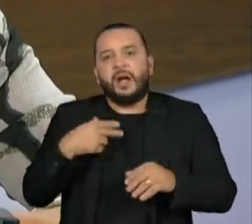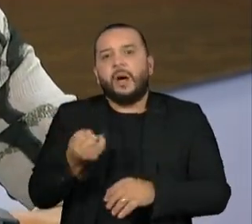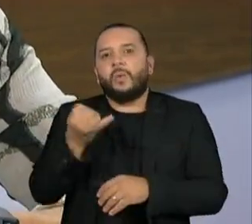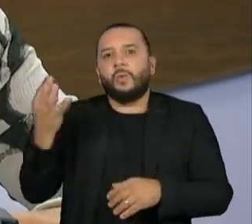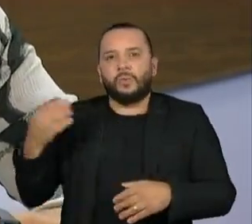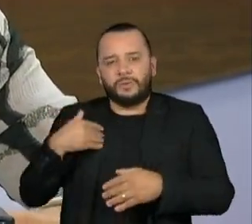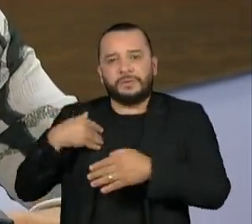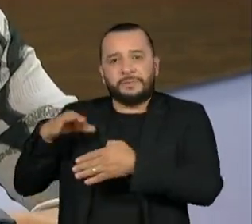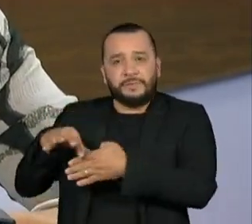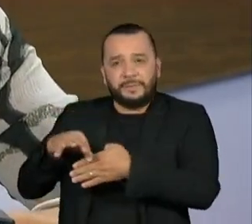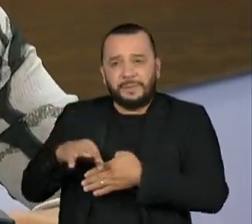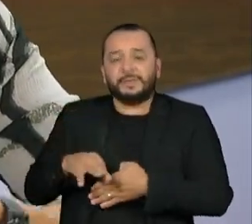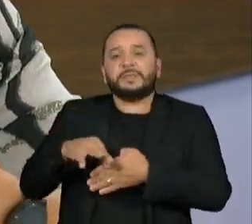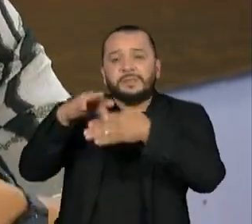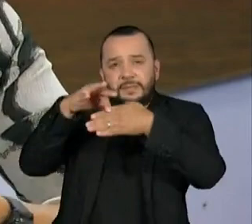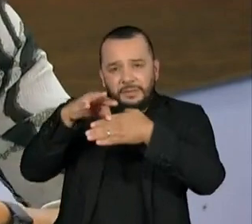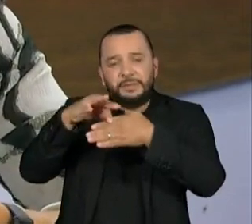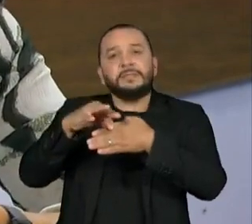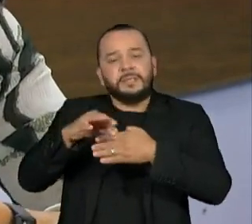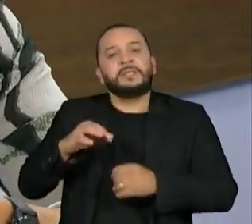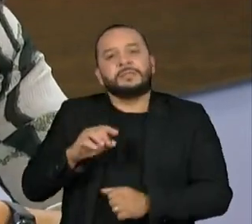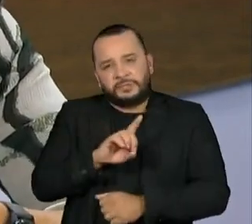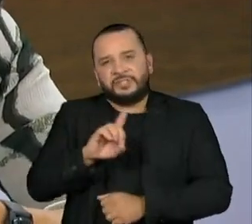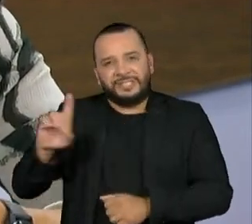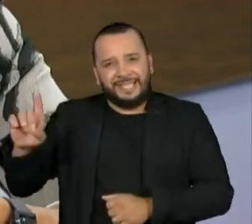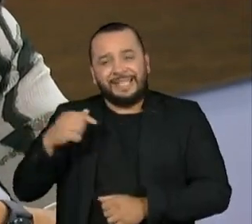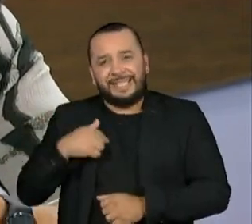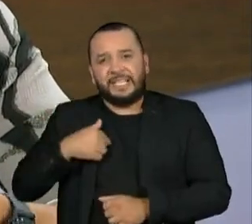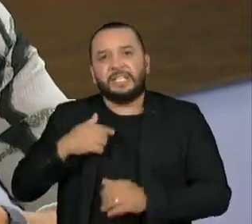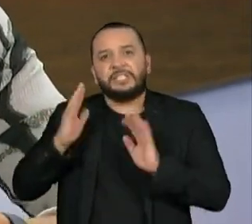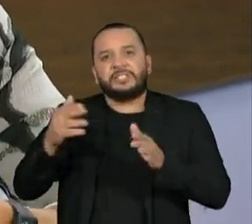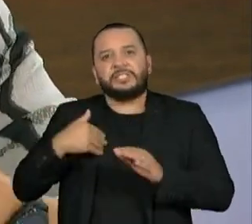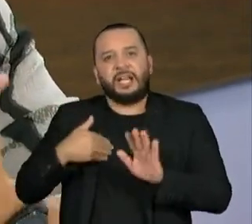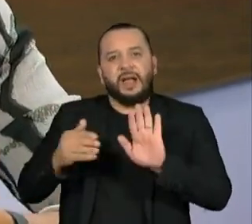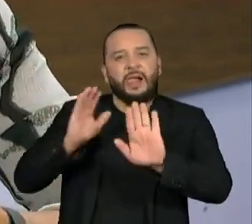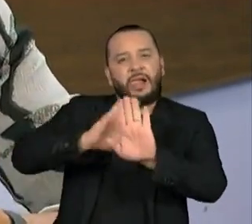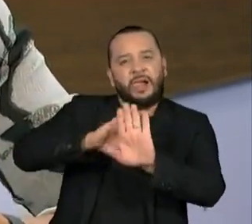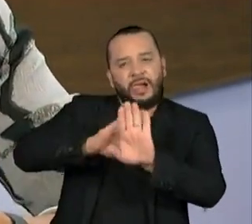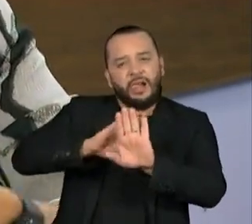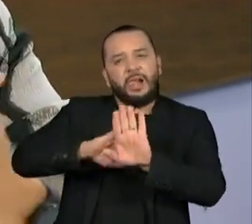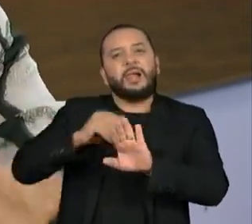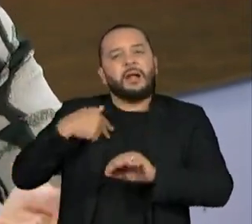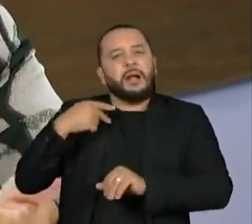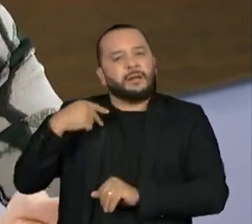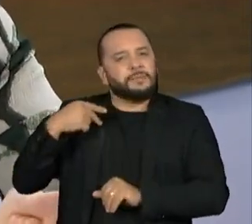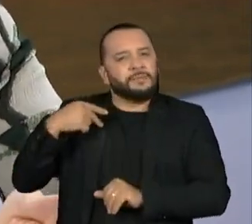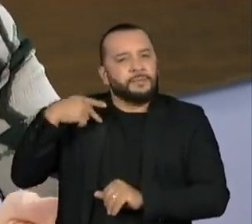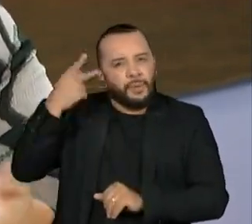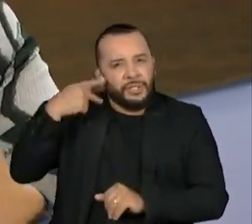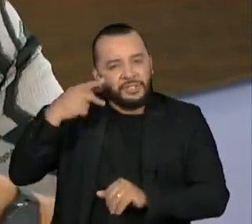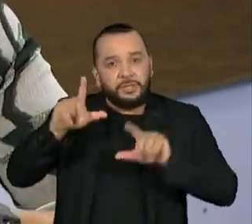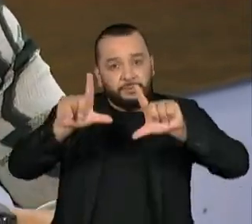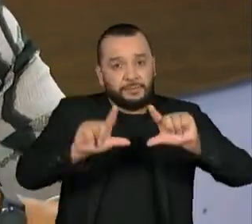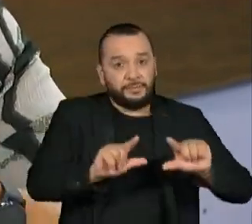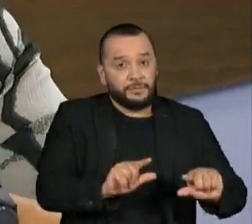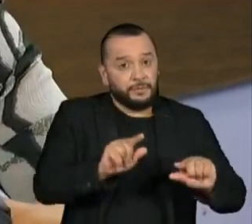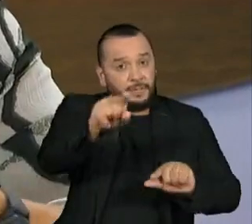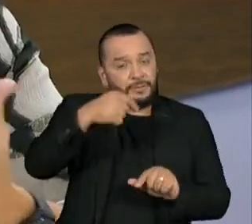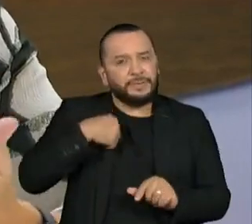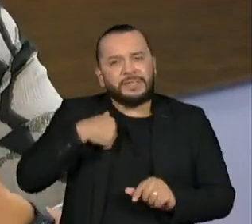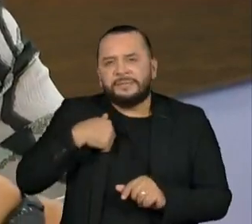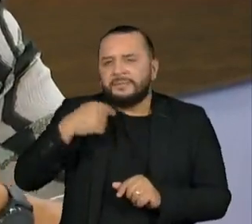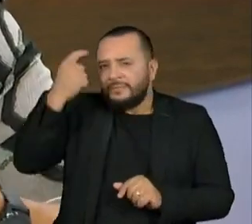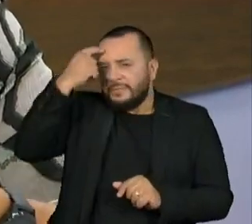líderes populistas de direita. Mas, ao mesmo tempo, você previu a volta de Donald Trump à Casa Branca. Como